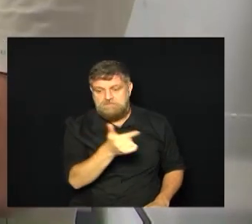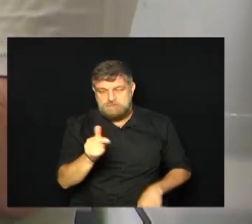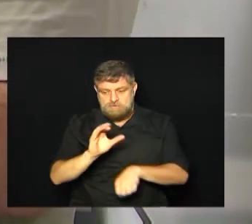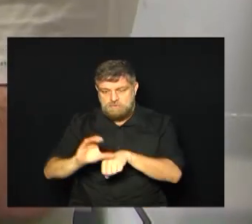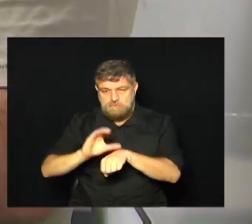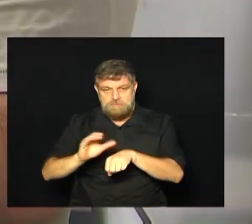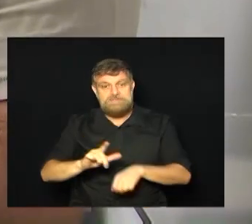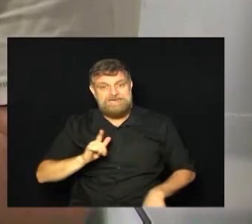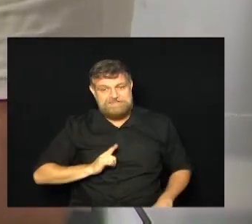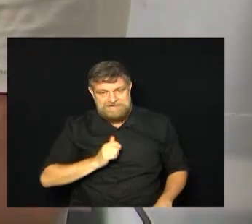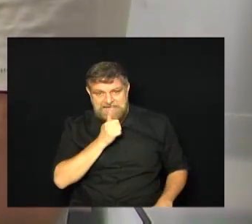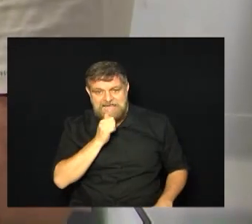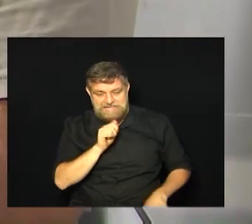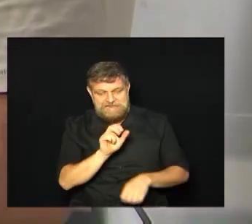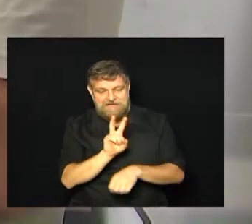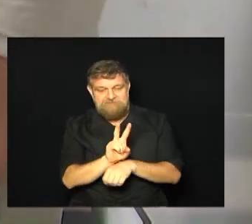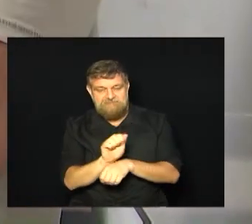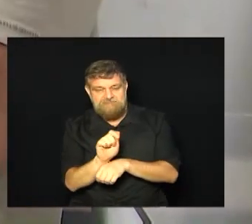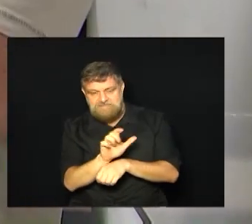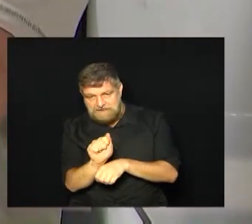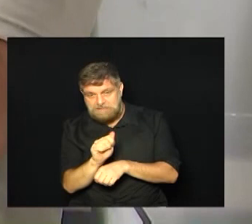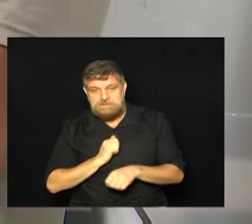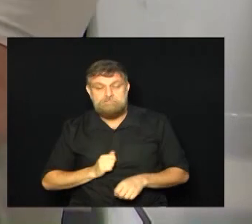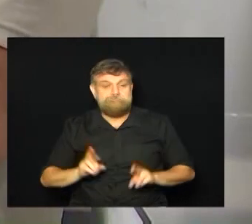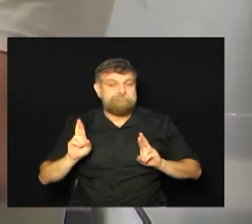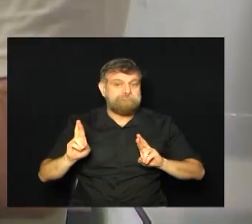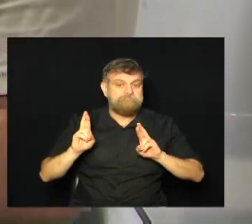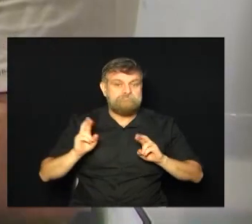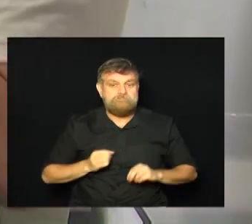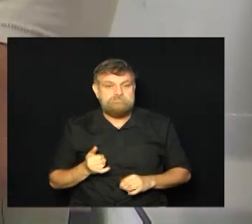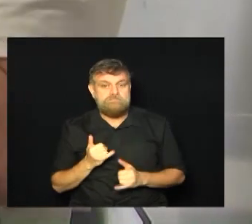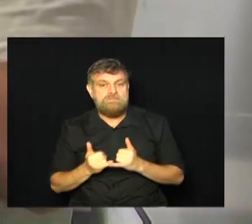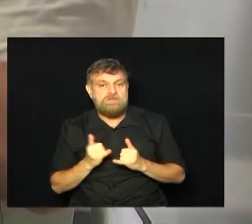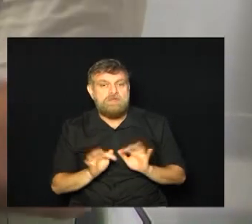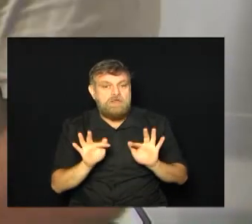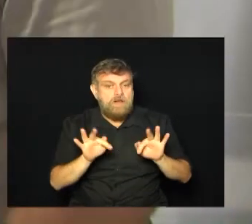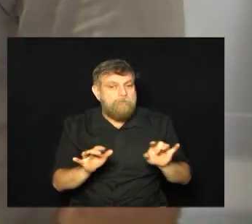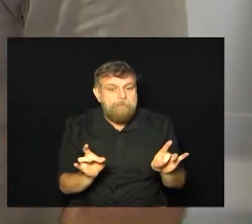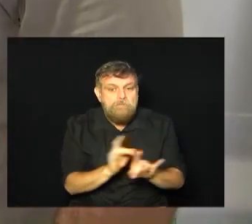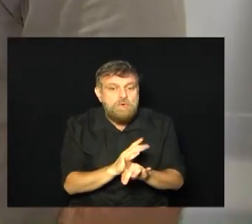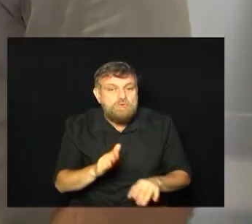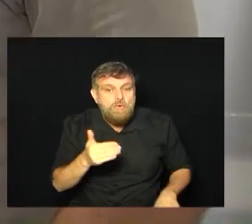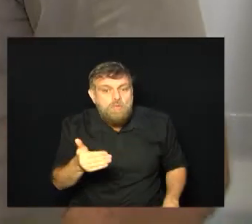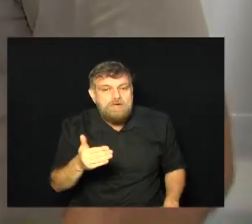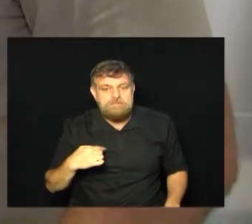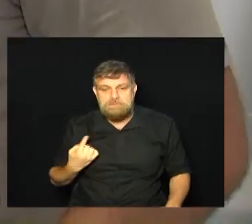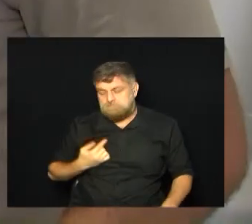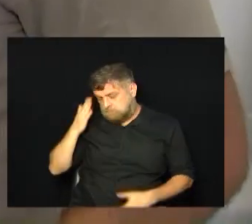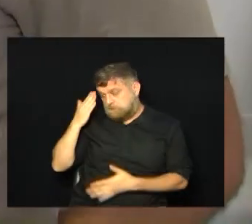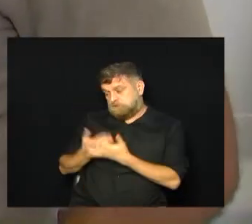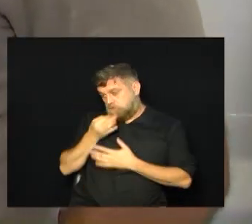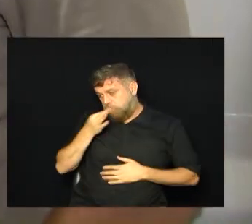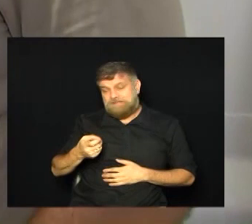vagas disponíveis. Sim. E a expectativa é de que quando elas se encerrem, dá para ter uma noção ou não? A gente acredita que